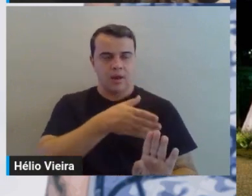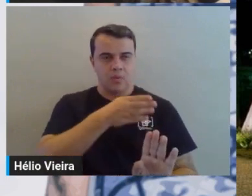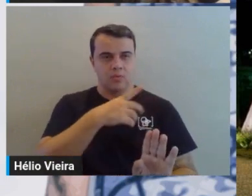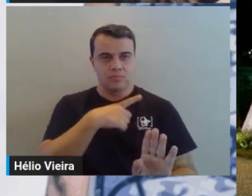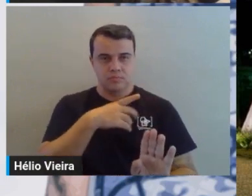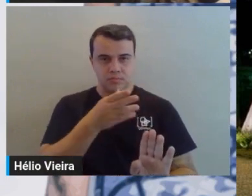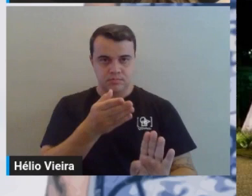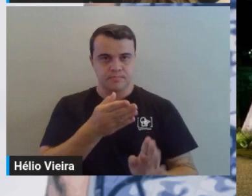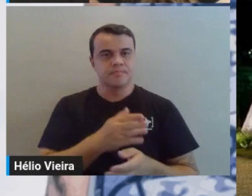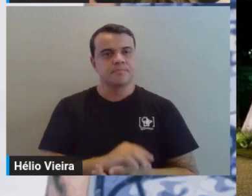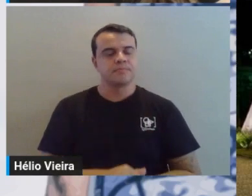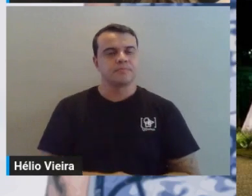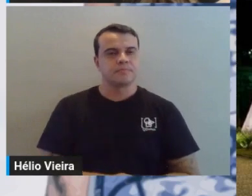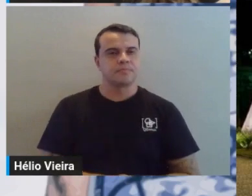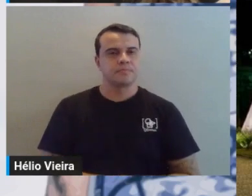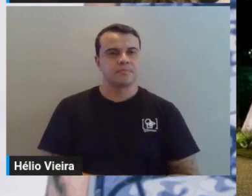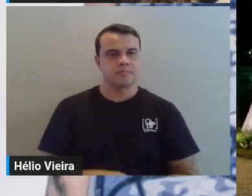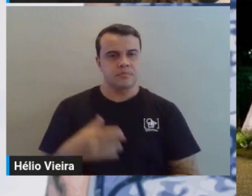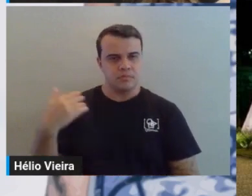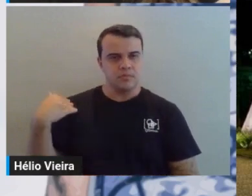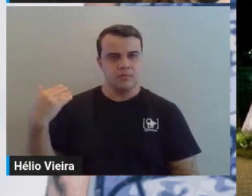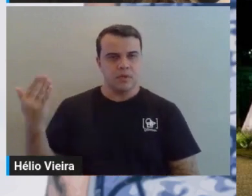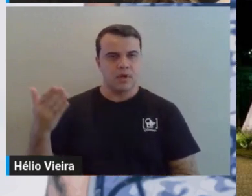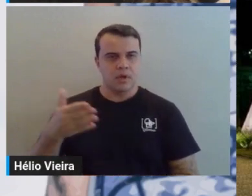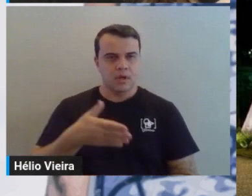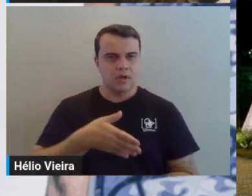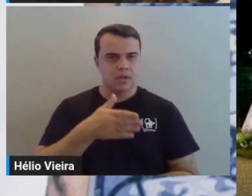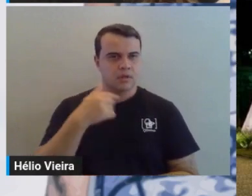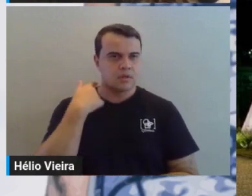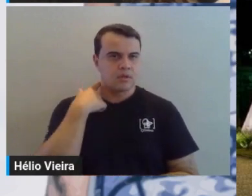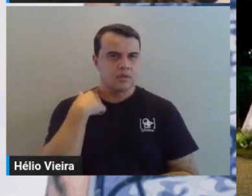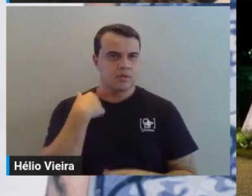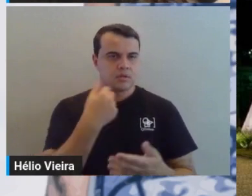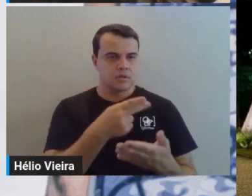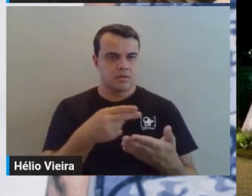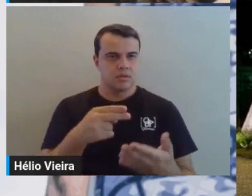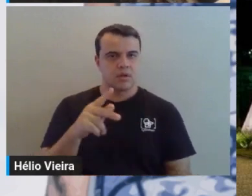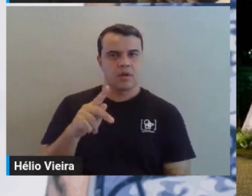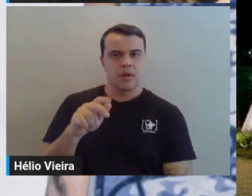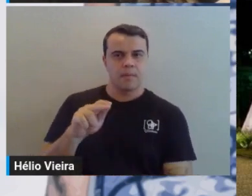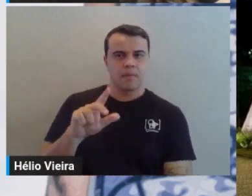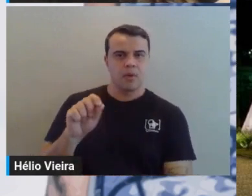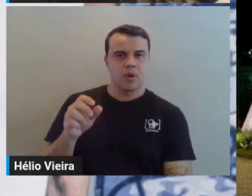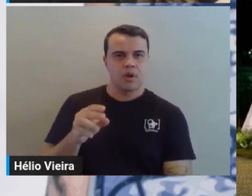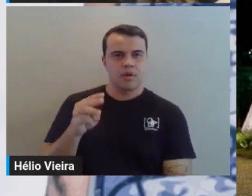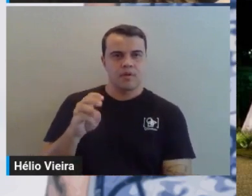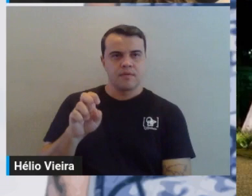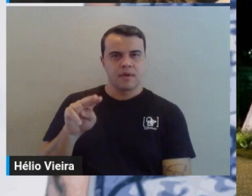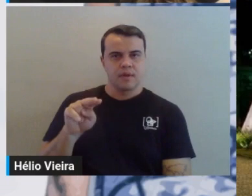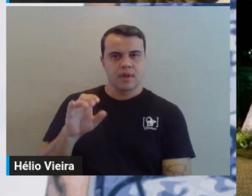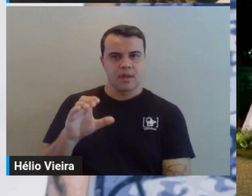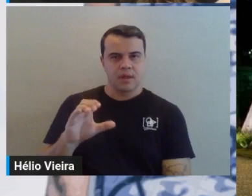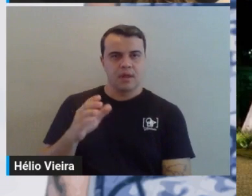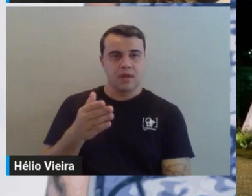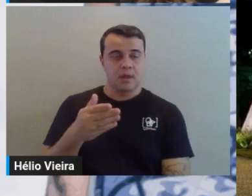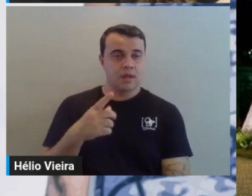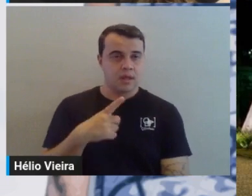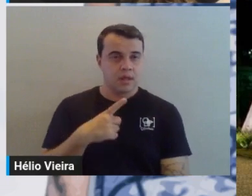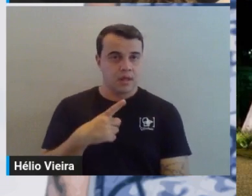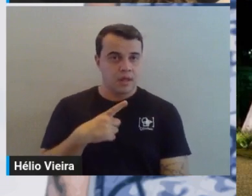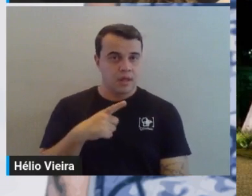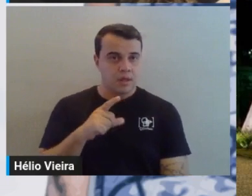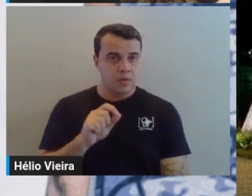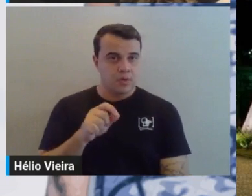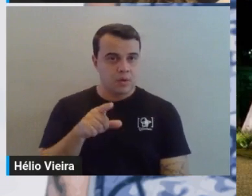lateral esse desenho, esse grafismo é do Paulo Werneck, do artista Paulo Werneck, então aqui a gente